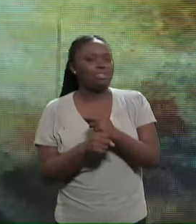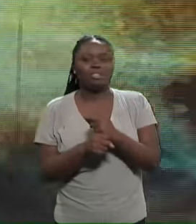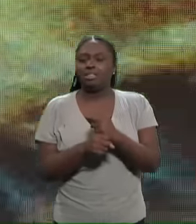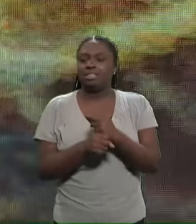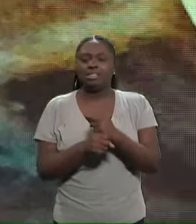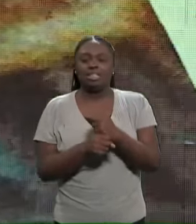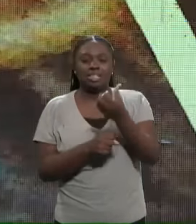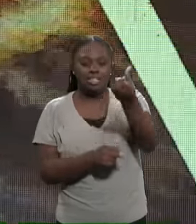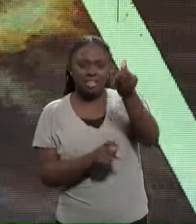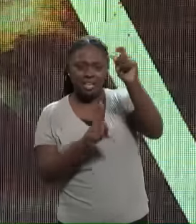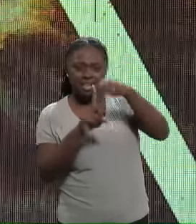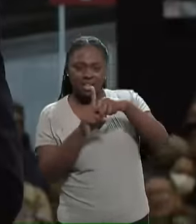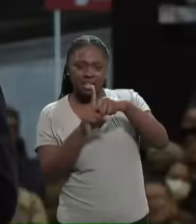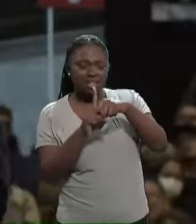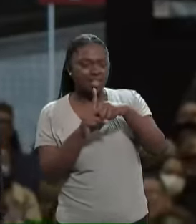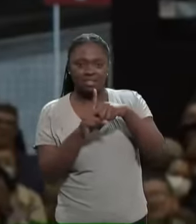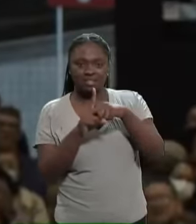6 meses?